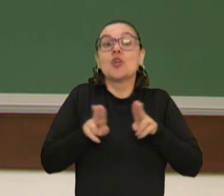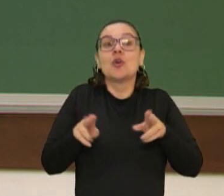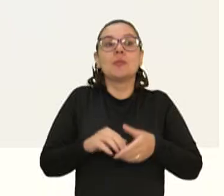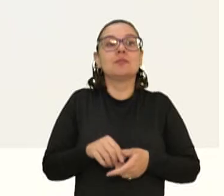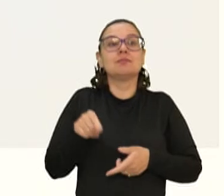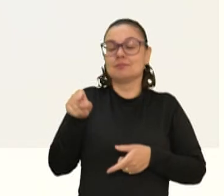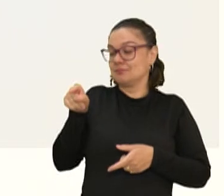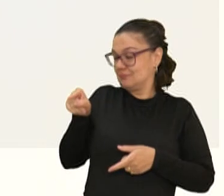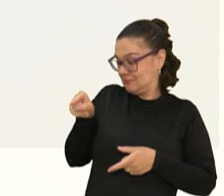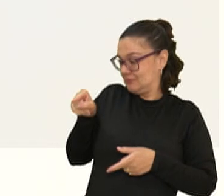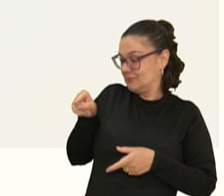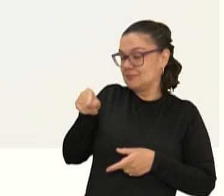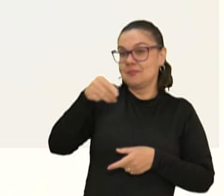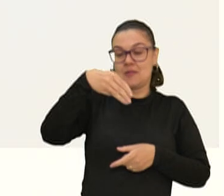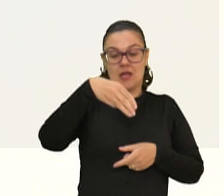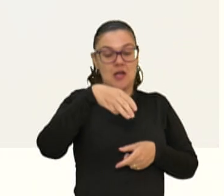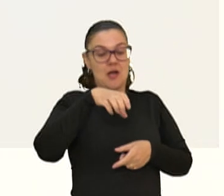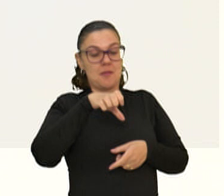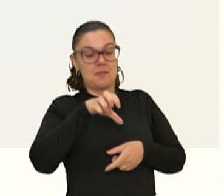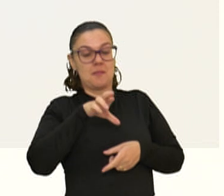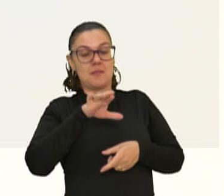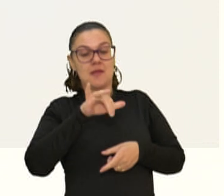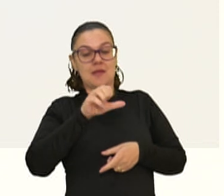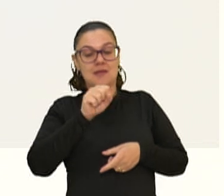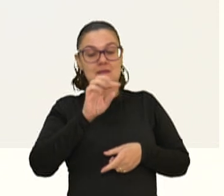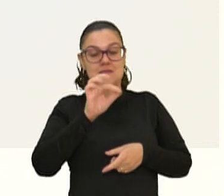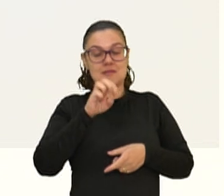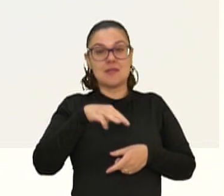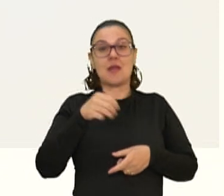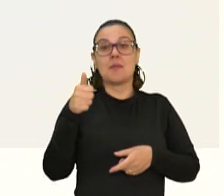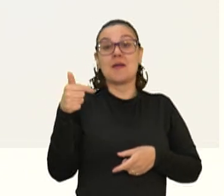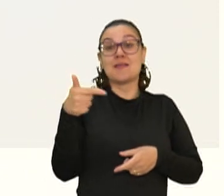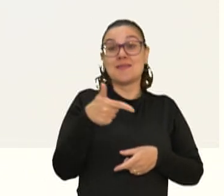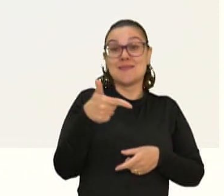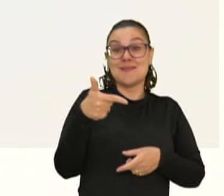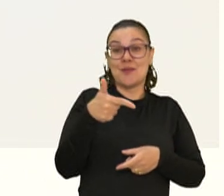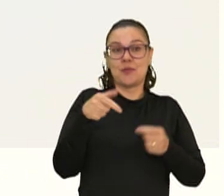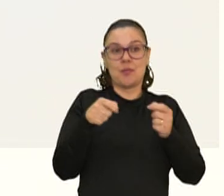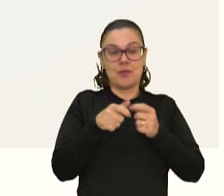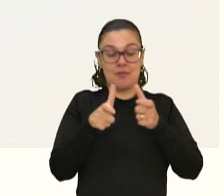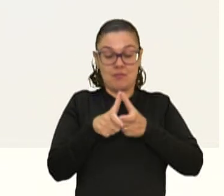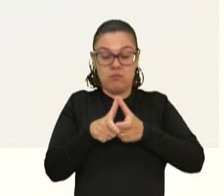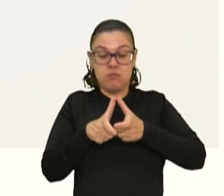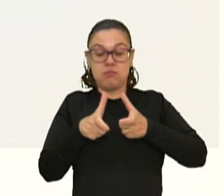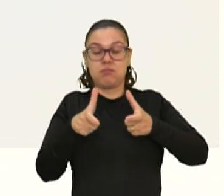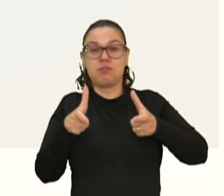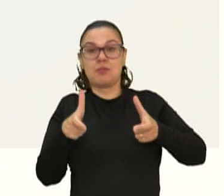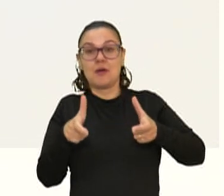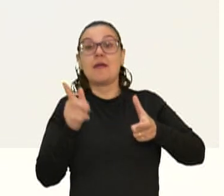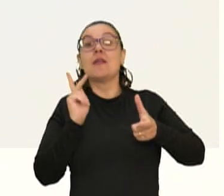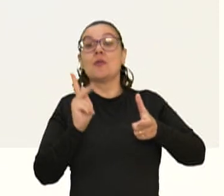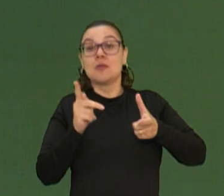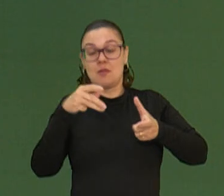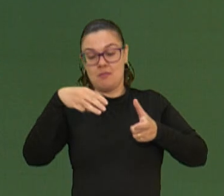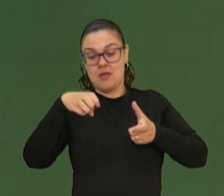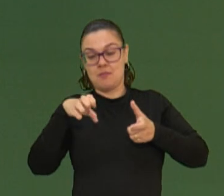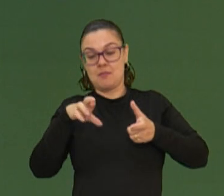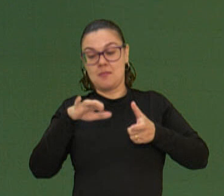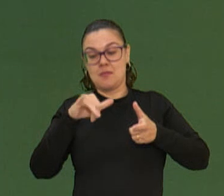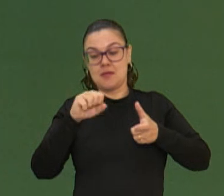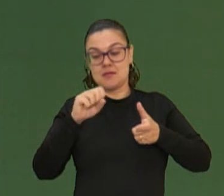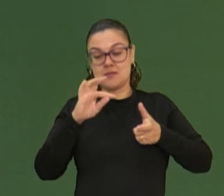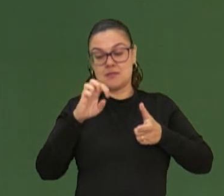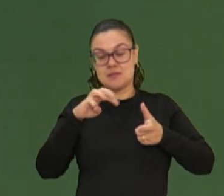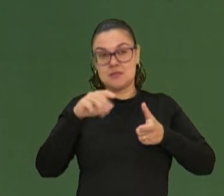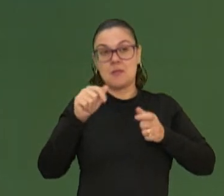desse tecido? Meristema secundário. É ele que vai dar esse crescimento. Ainda é um tipo de meristema.